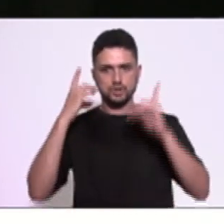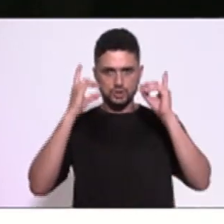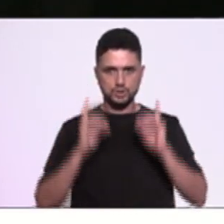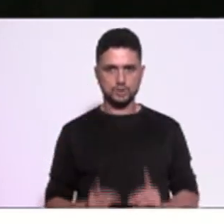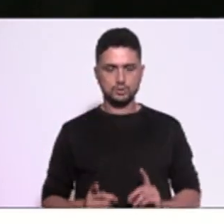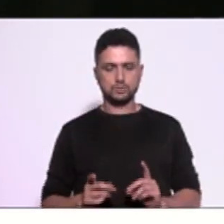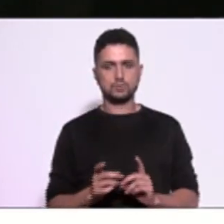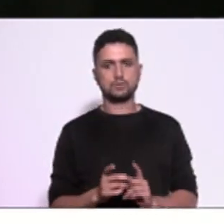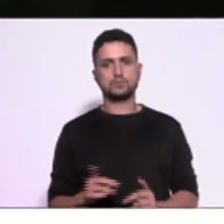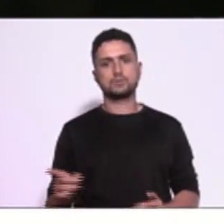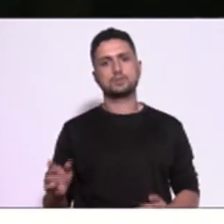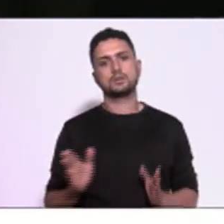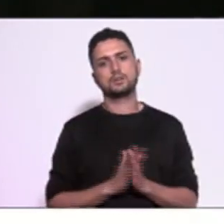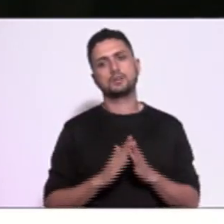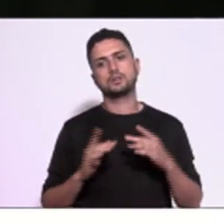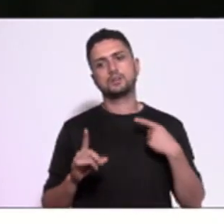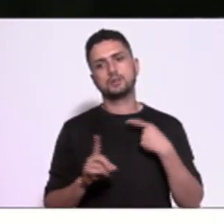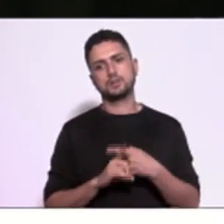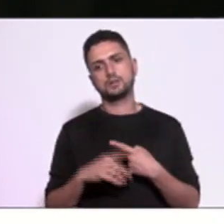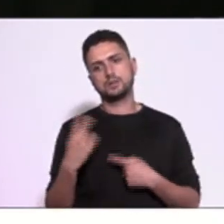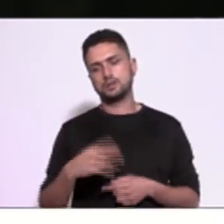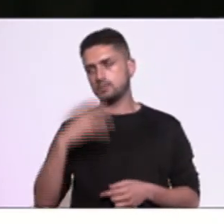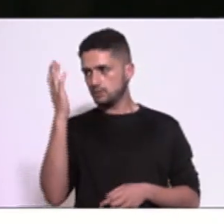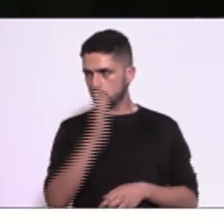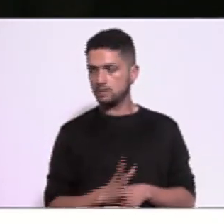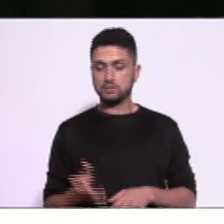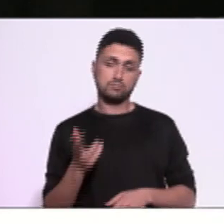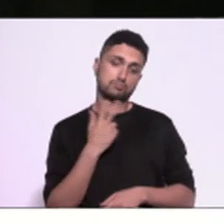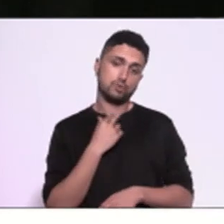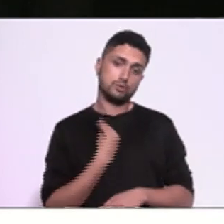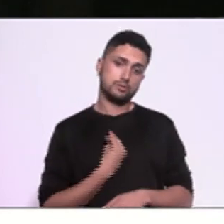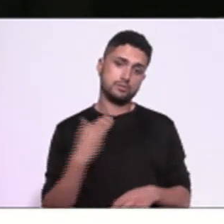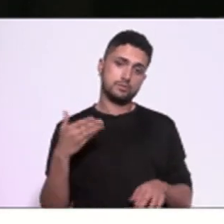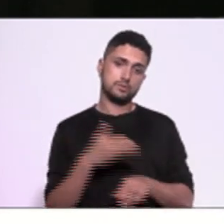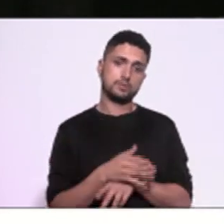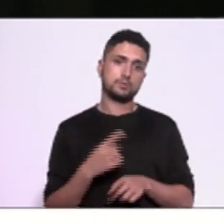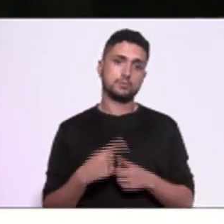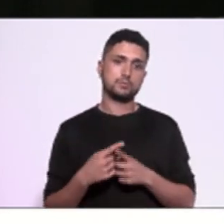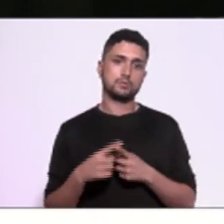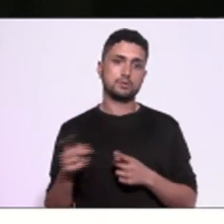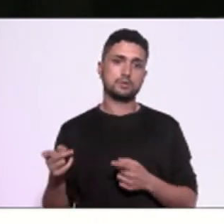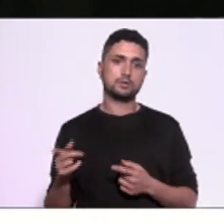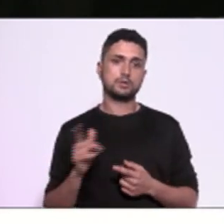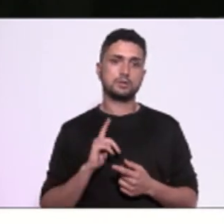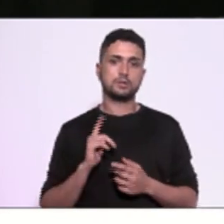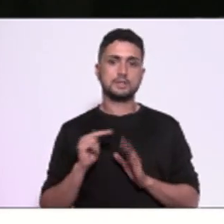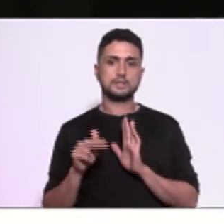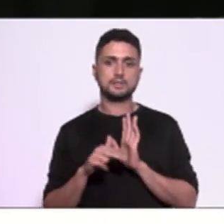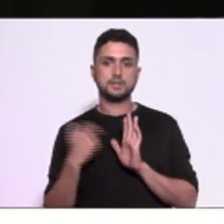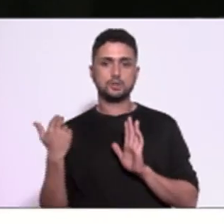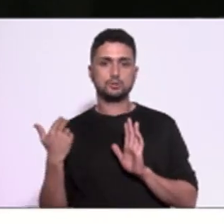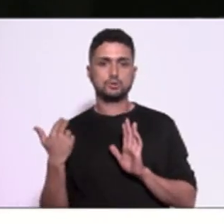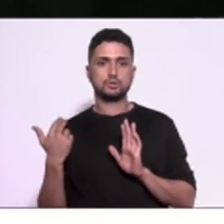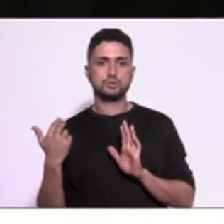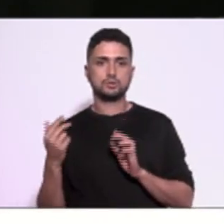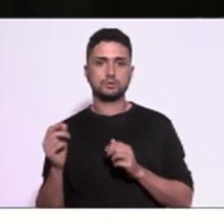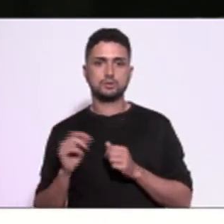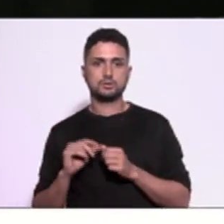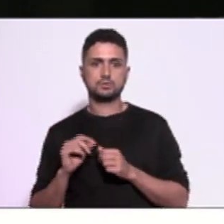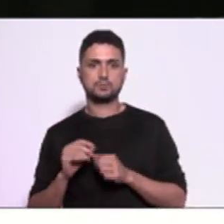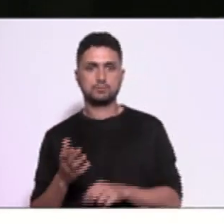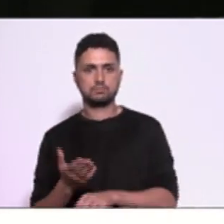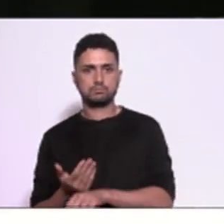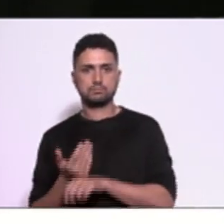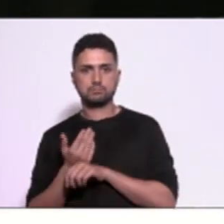Igreja Positivista do Brasil, que não pôde estar presente, pois está convalescendo de uma cirurgia feita